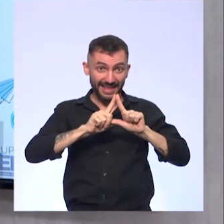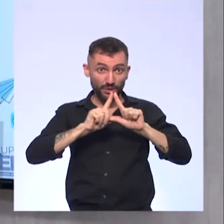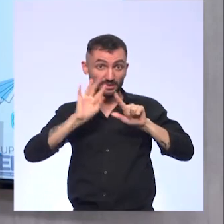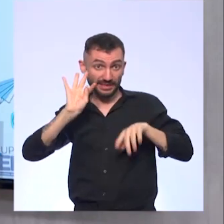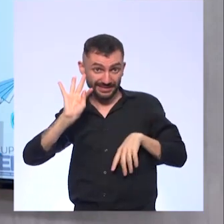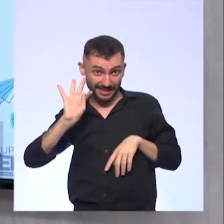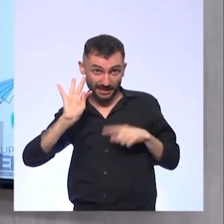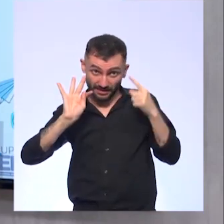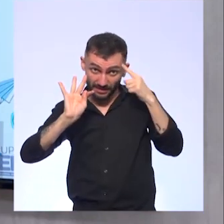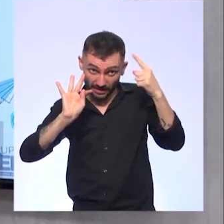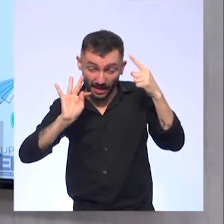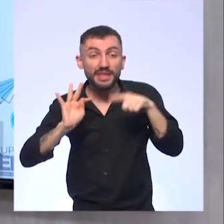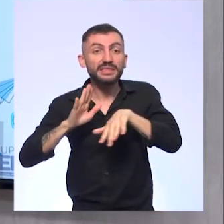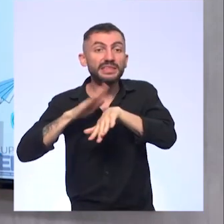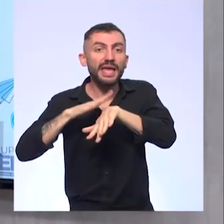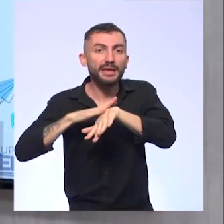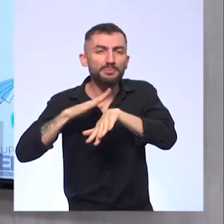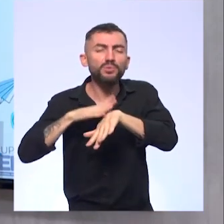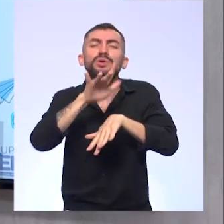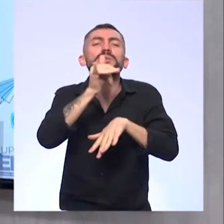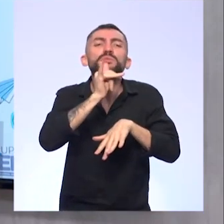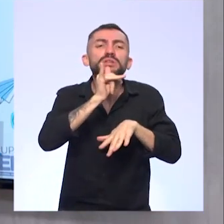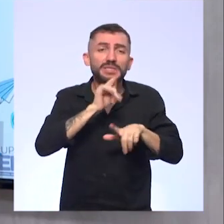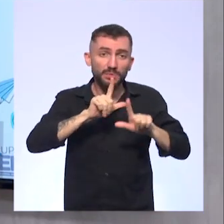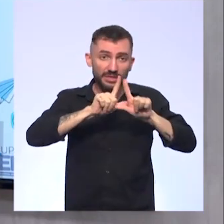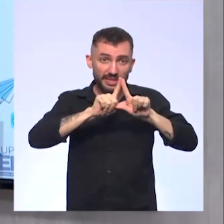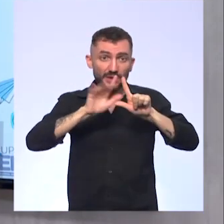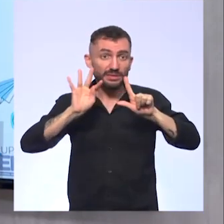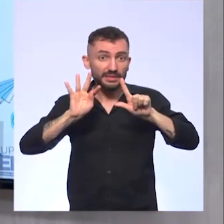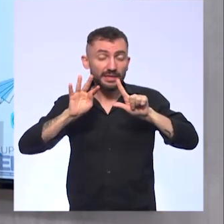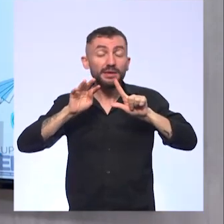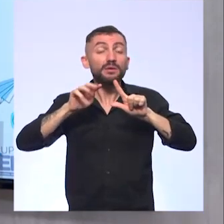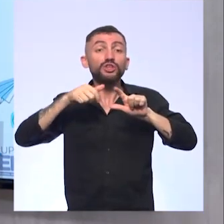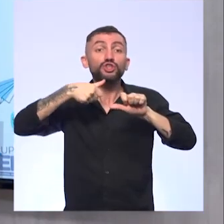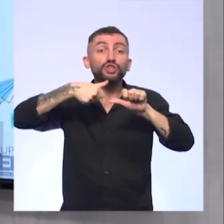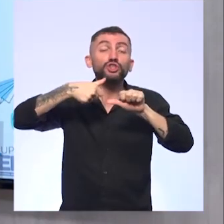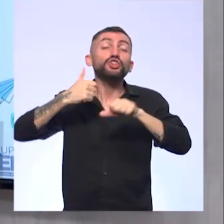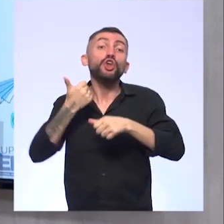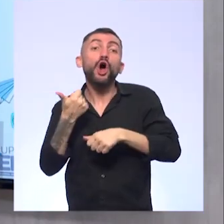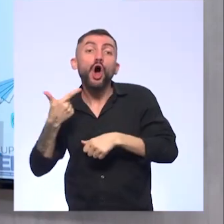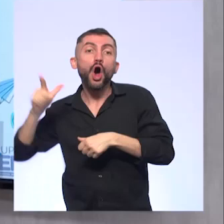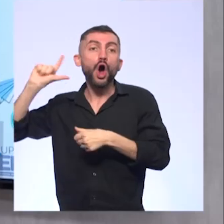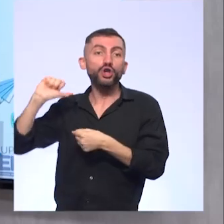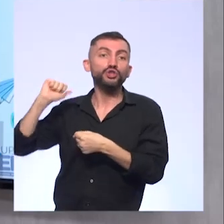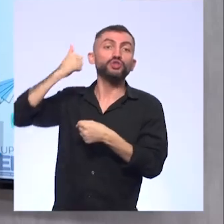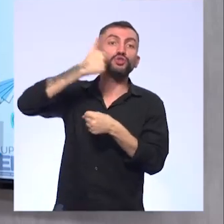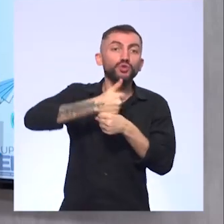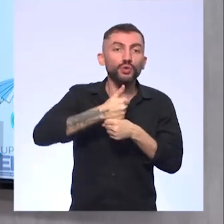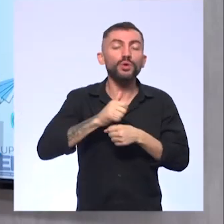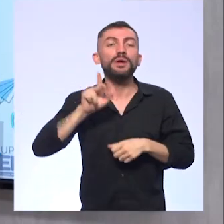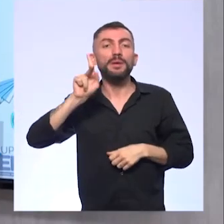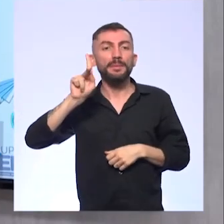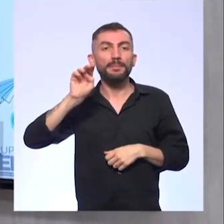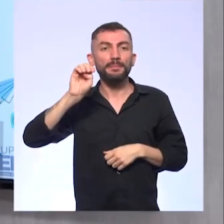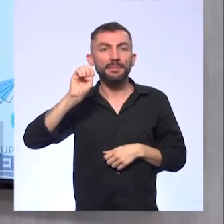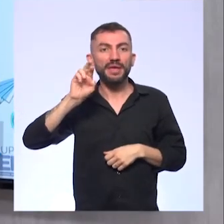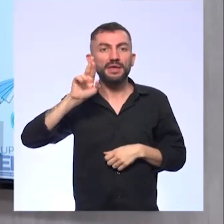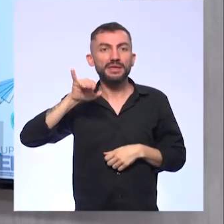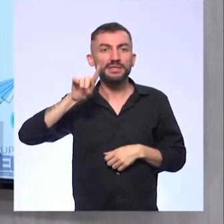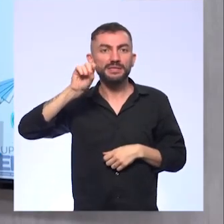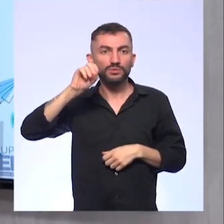e imagina que eu substitua esse delta-p pelo período que que é período o tempo de uma vibração